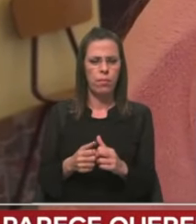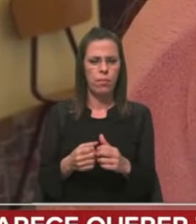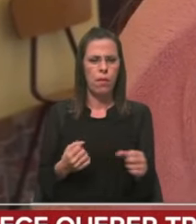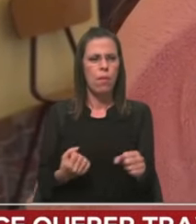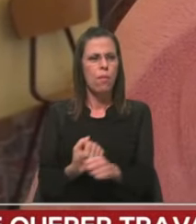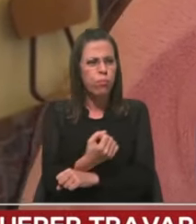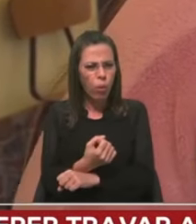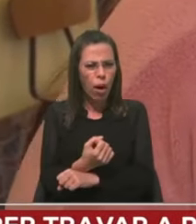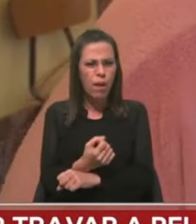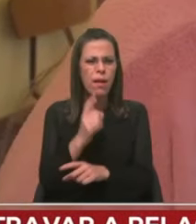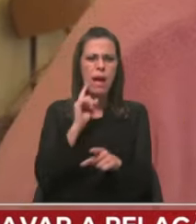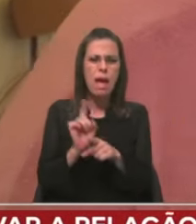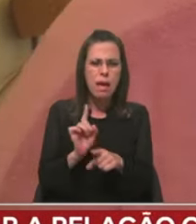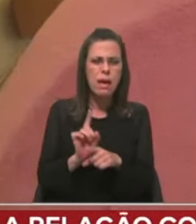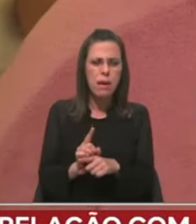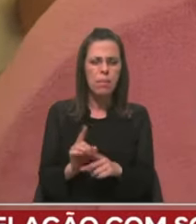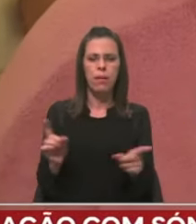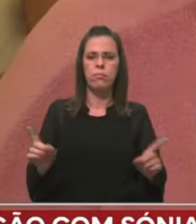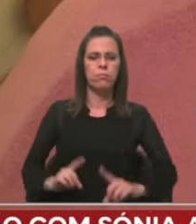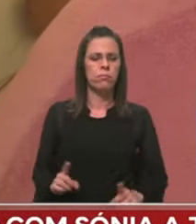porrada com a irmã com a irmã Mónica nada